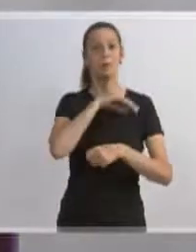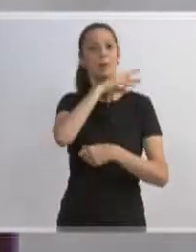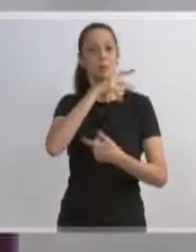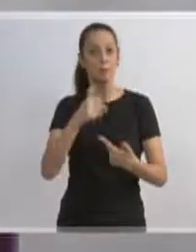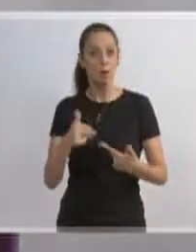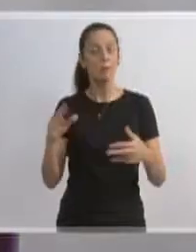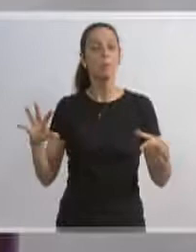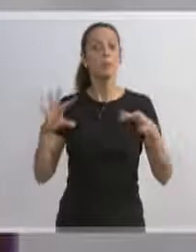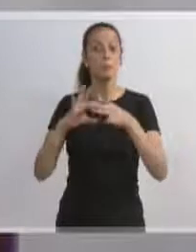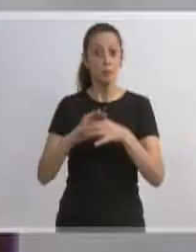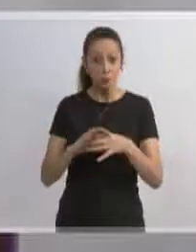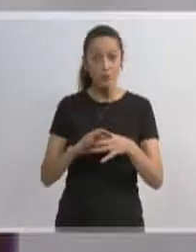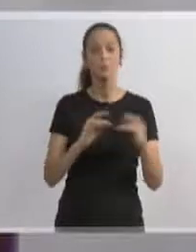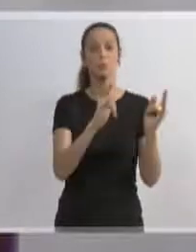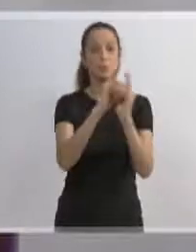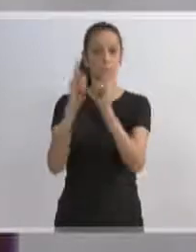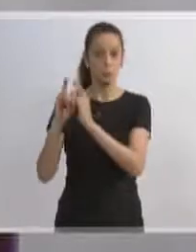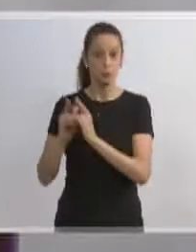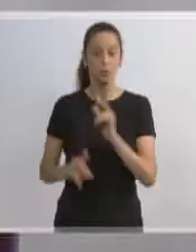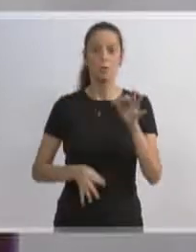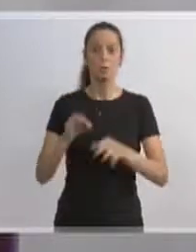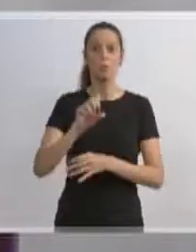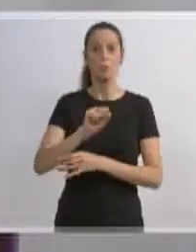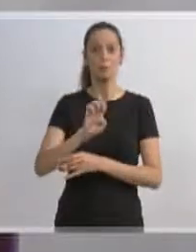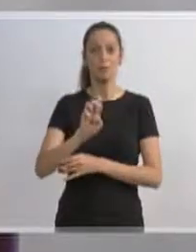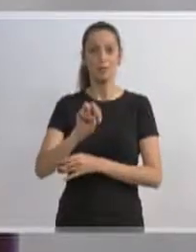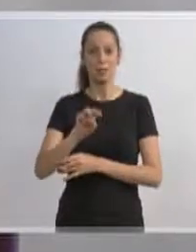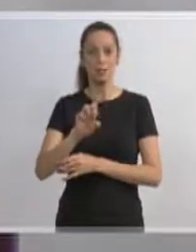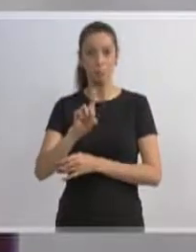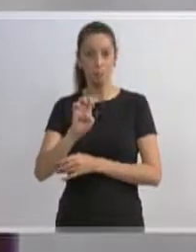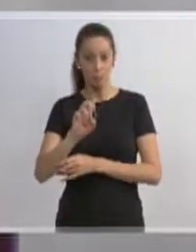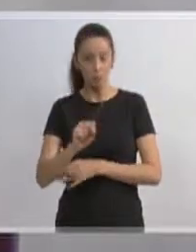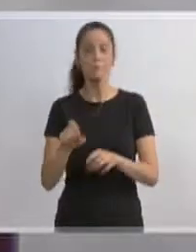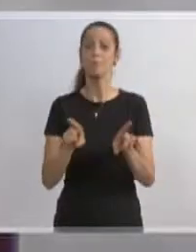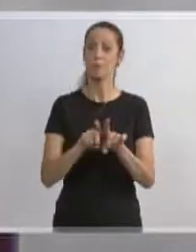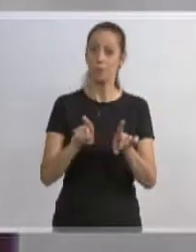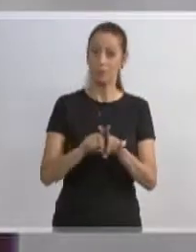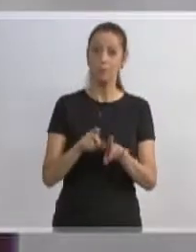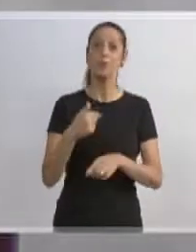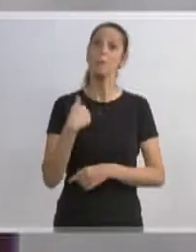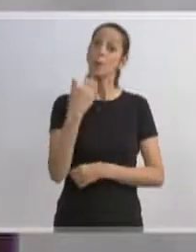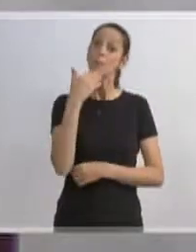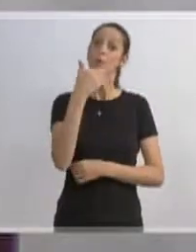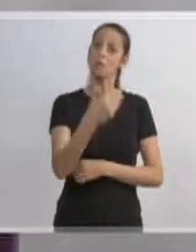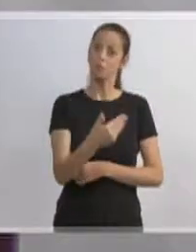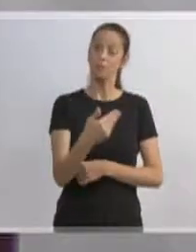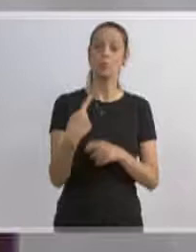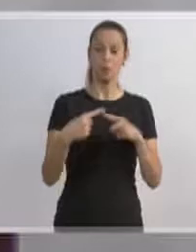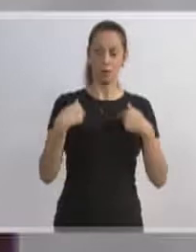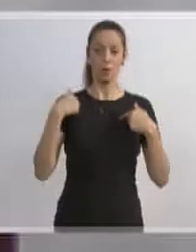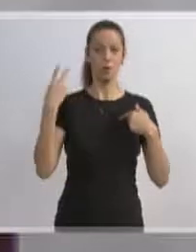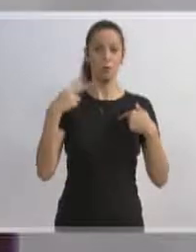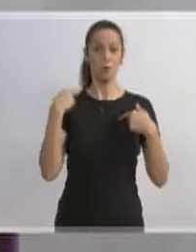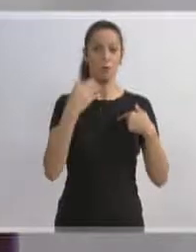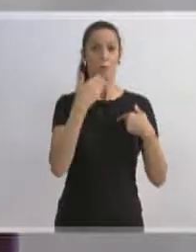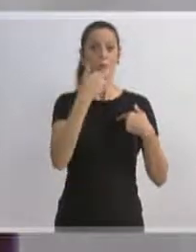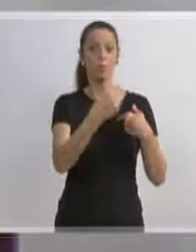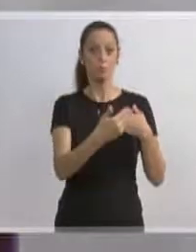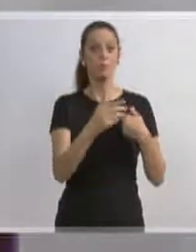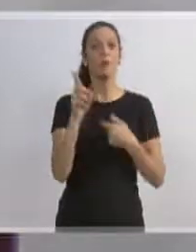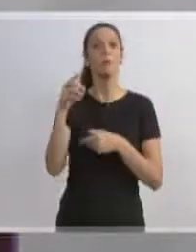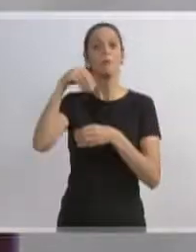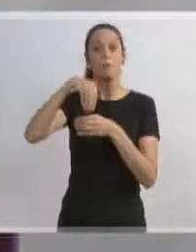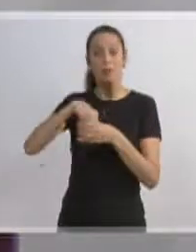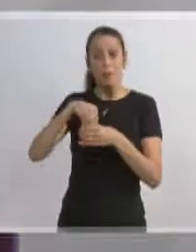SEMUS, em parceria com instituições judiciais, para ter acesso às transações. Então, eu fiz um pedido, enquanto vereador, para criar-se, dentro da Secretaria